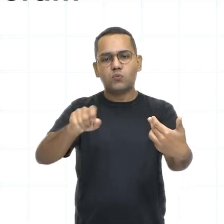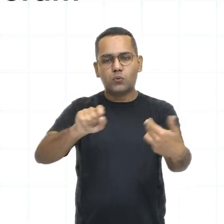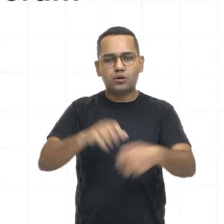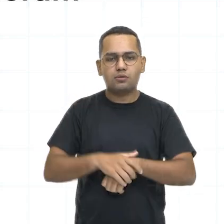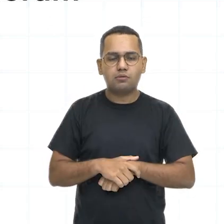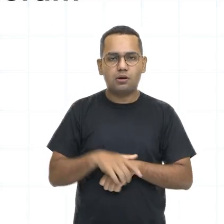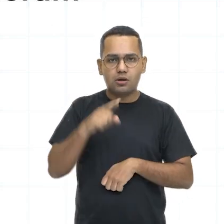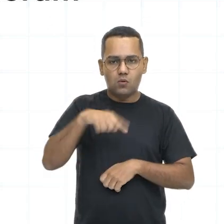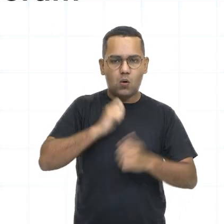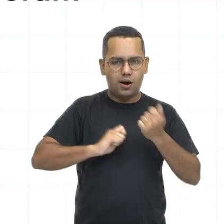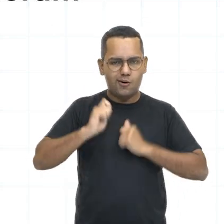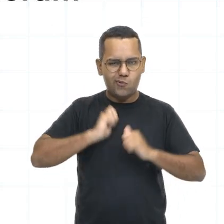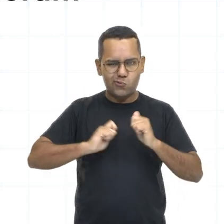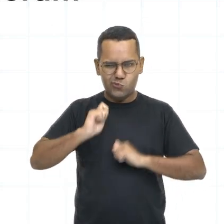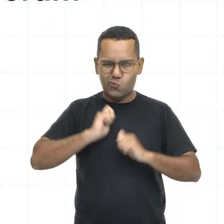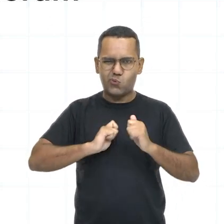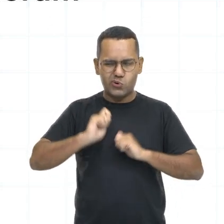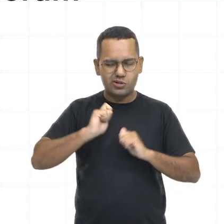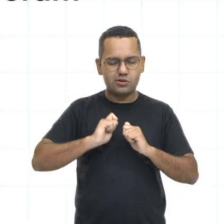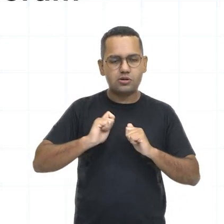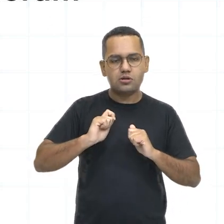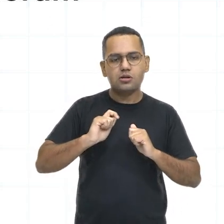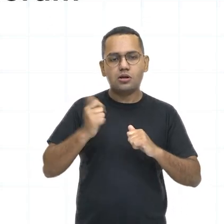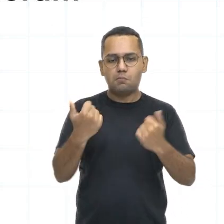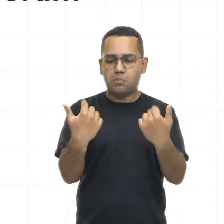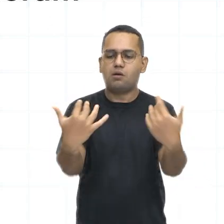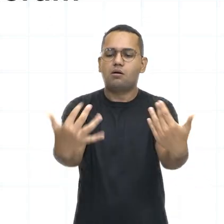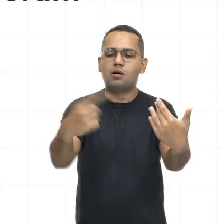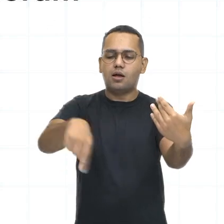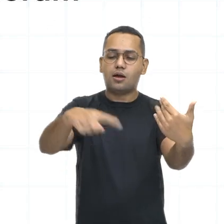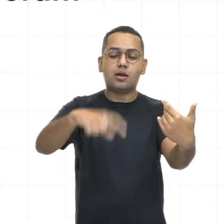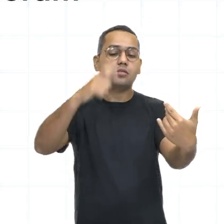mantiveram foco e se atenderam